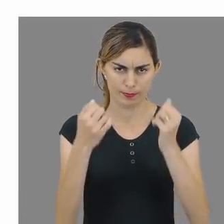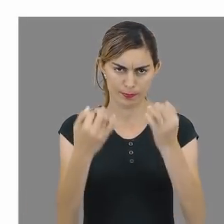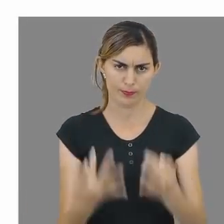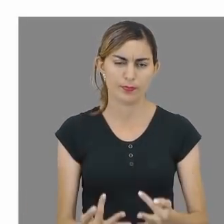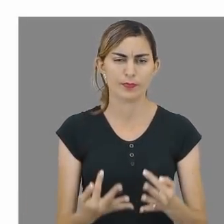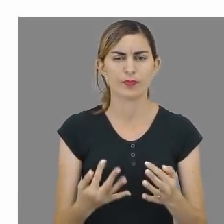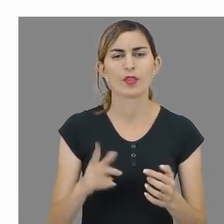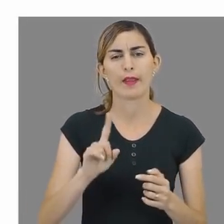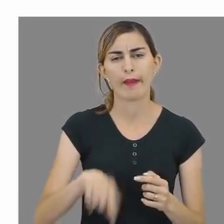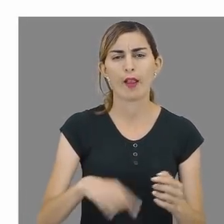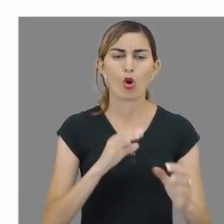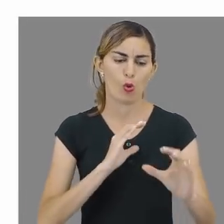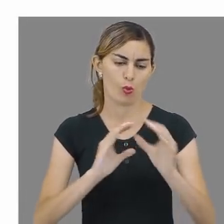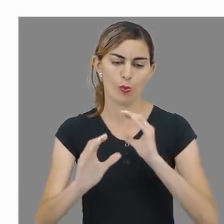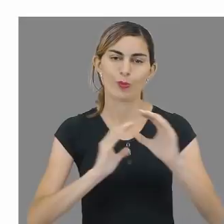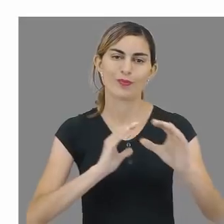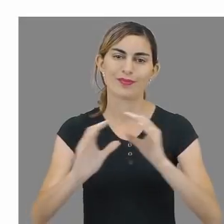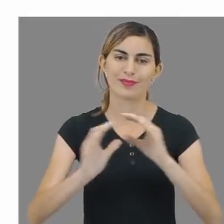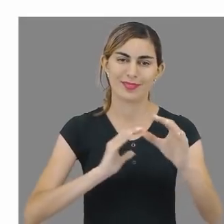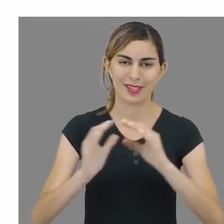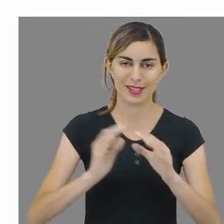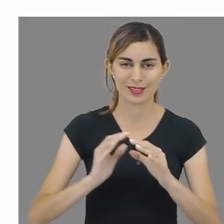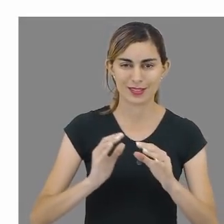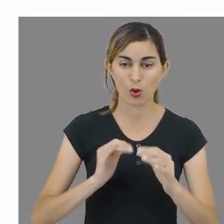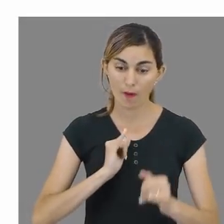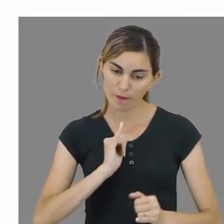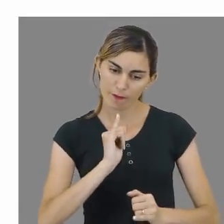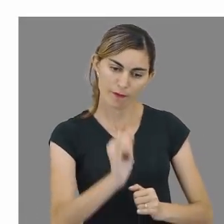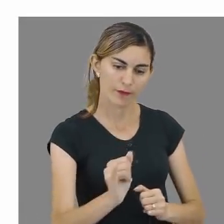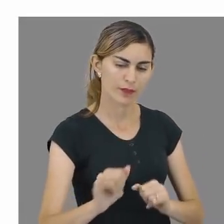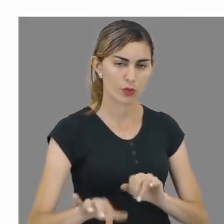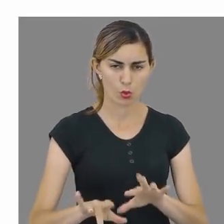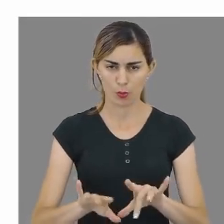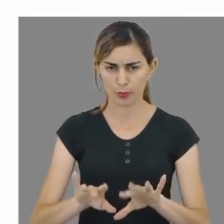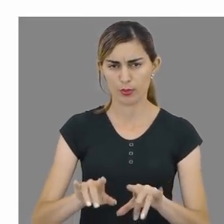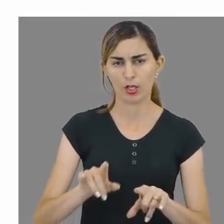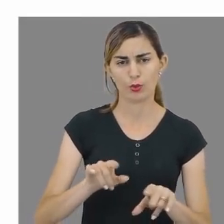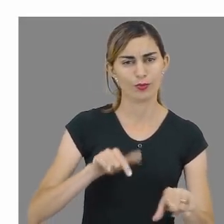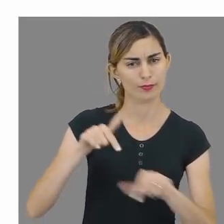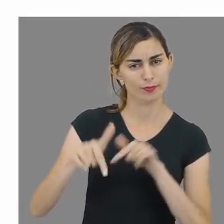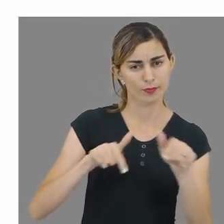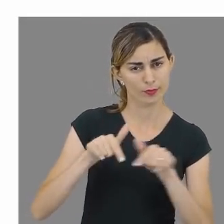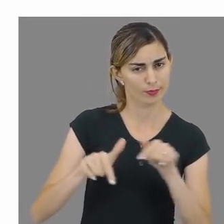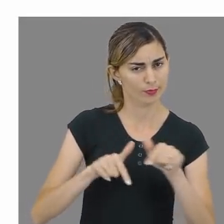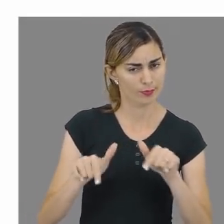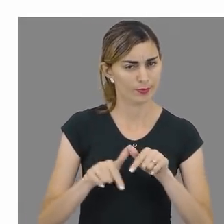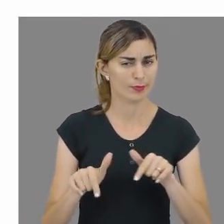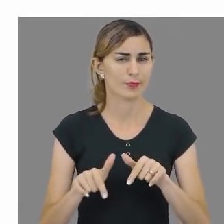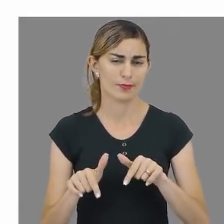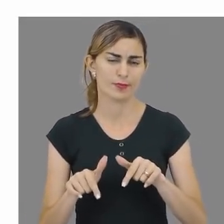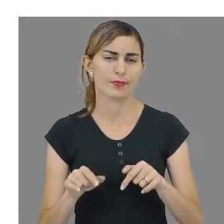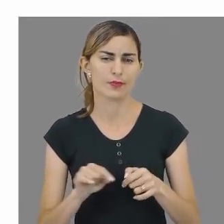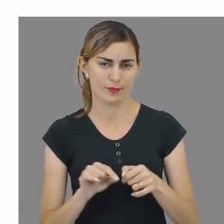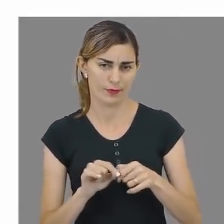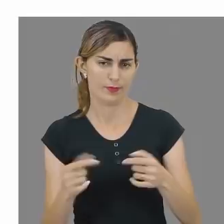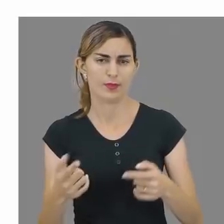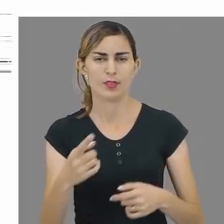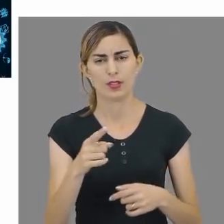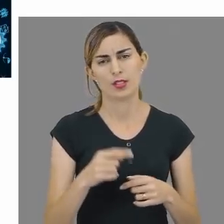palavras, é uma comunicação que notifica ao computador uma operação fundamental a ser